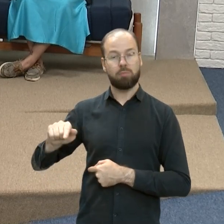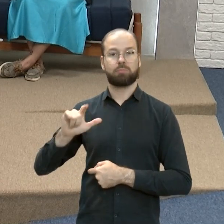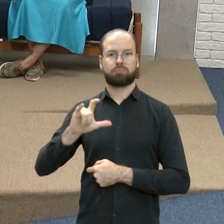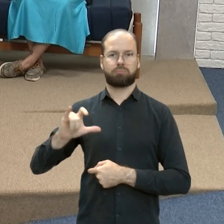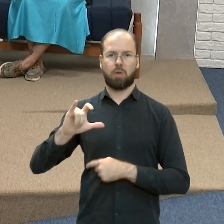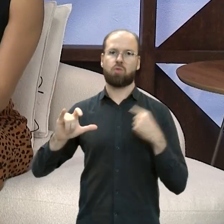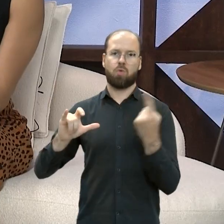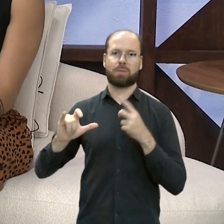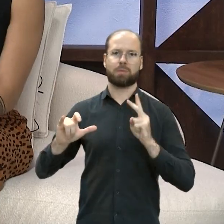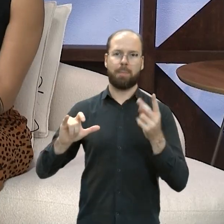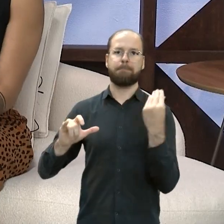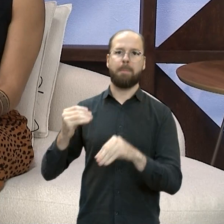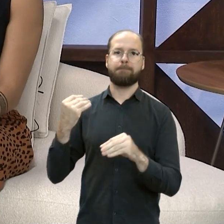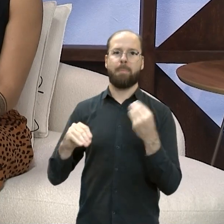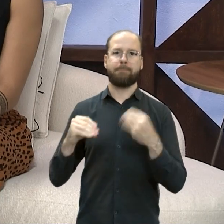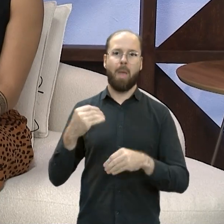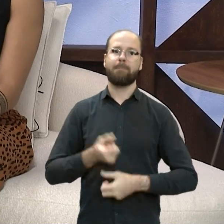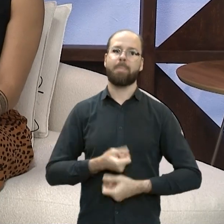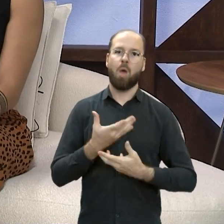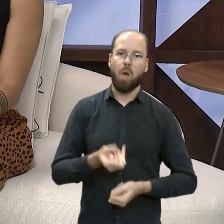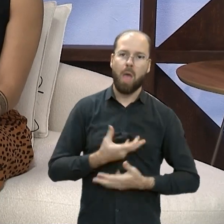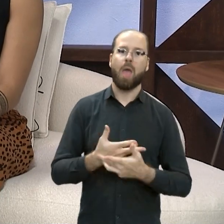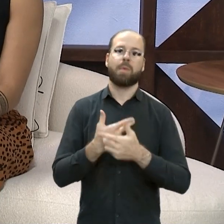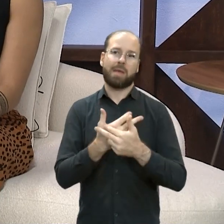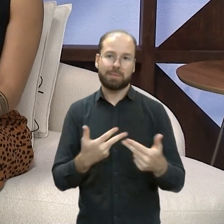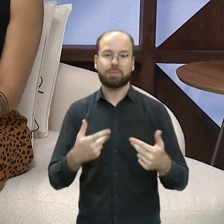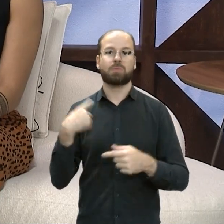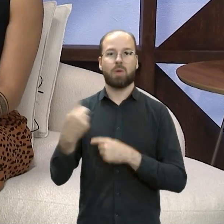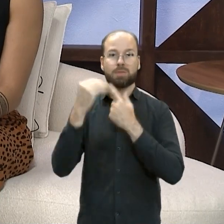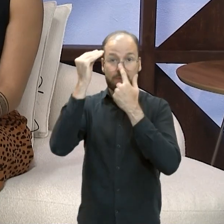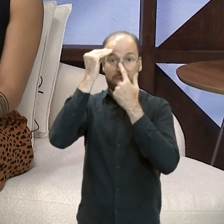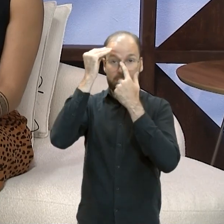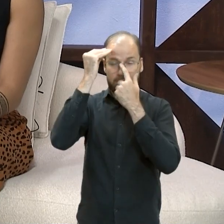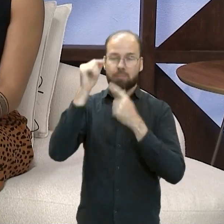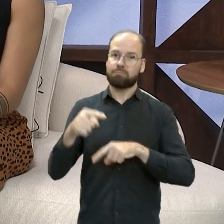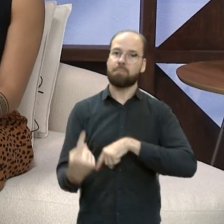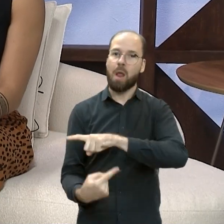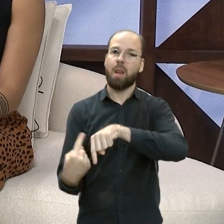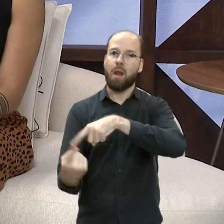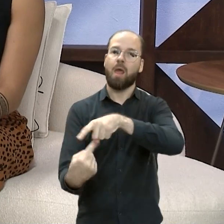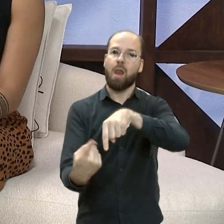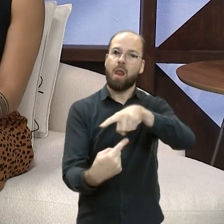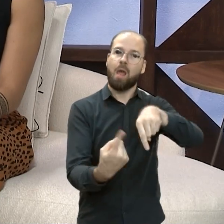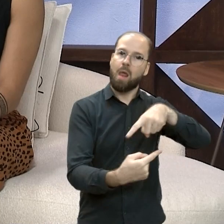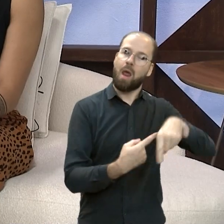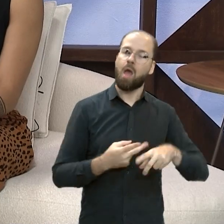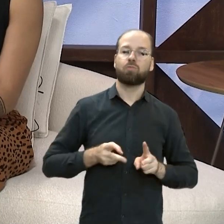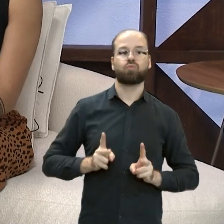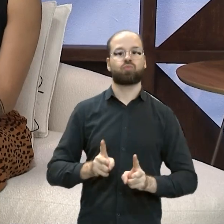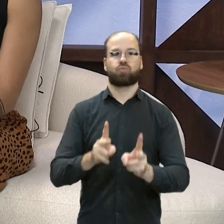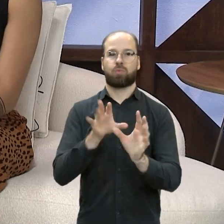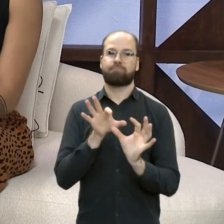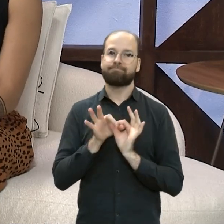publica coisas sobre Leodegária, publica poemas e tenta manter essa roda girando, né? Porque a gente precisa falar sobre Leodegária,